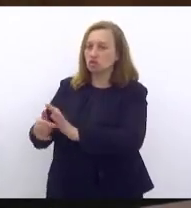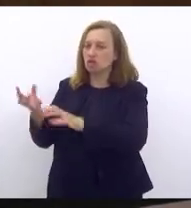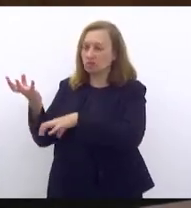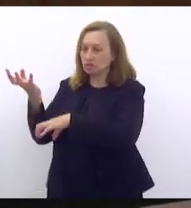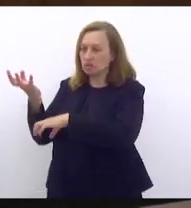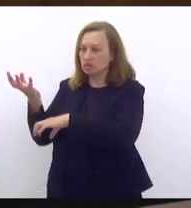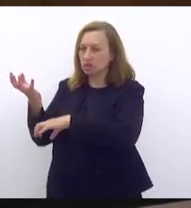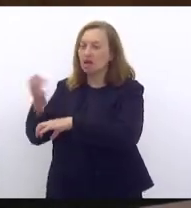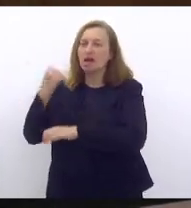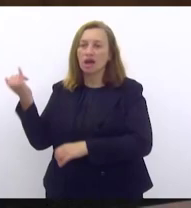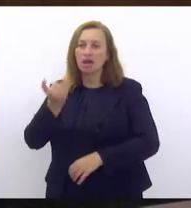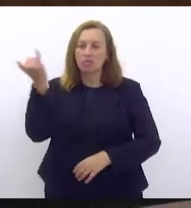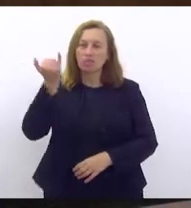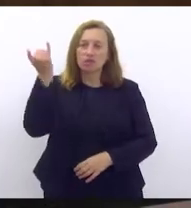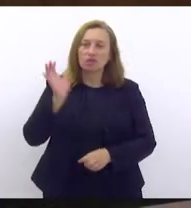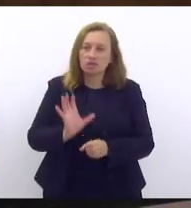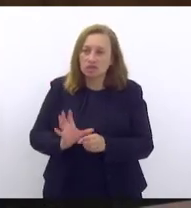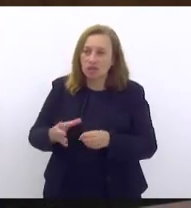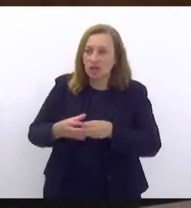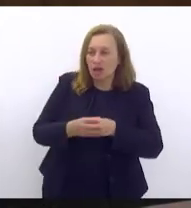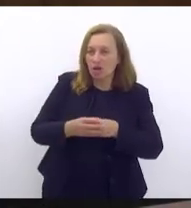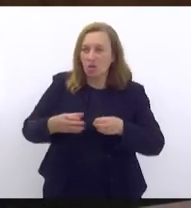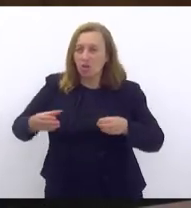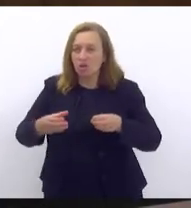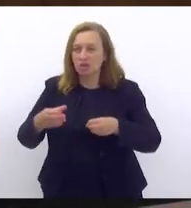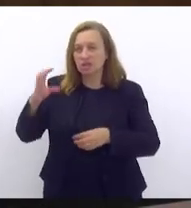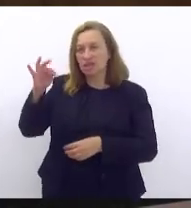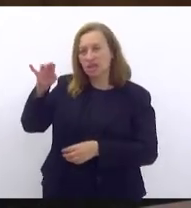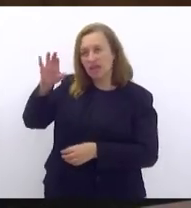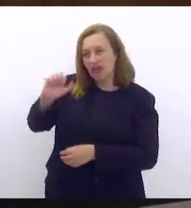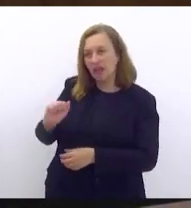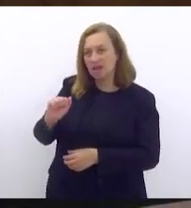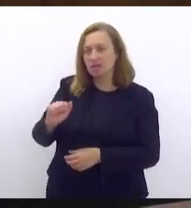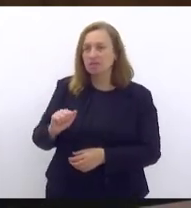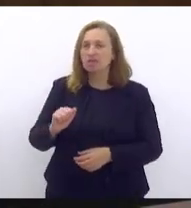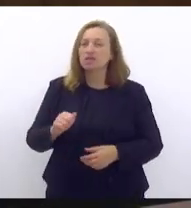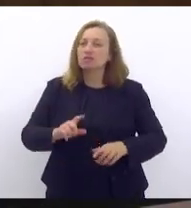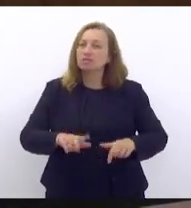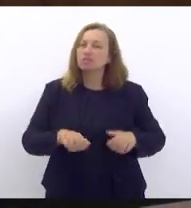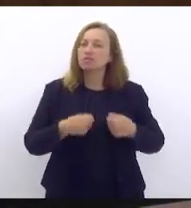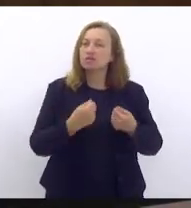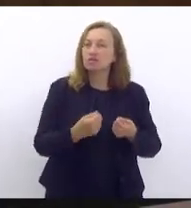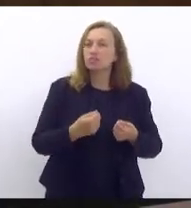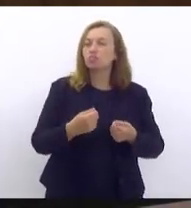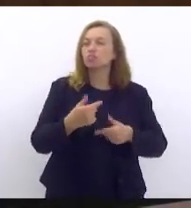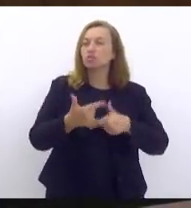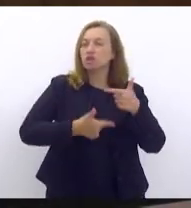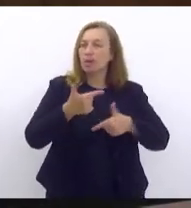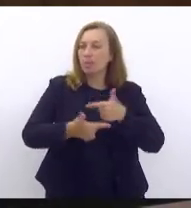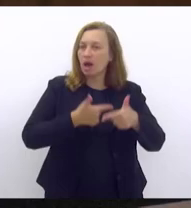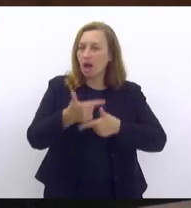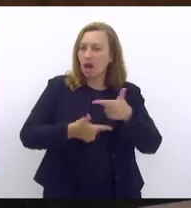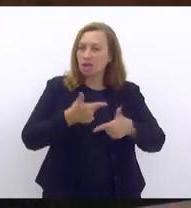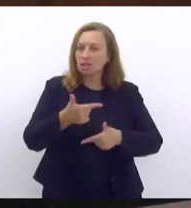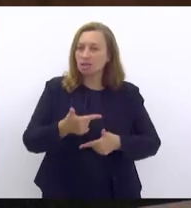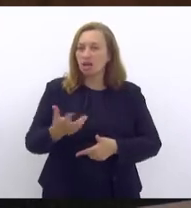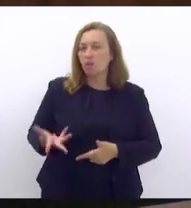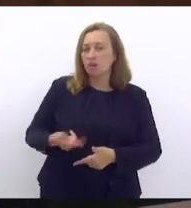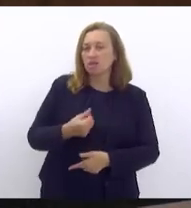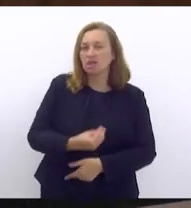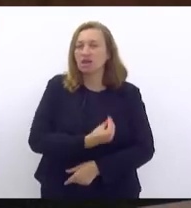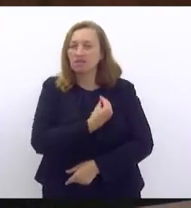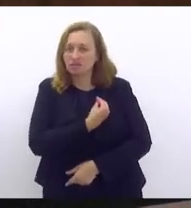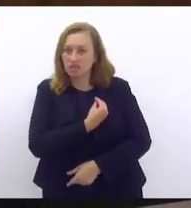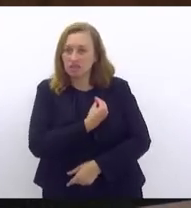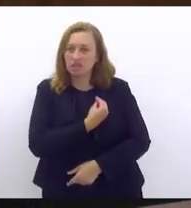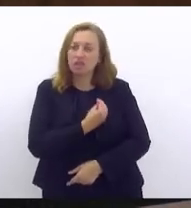do restabelecimento da cota de tela. Não apenas para garantir o emprego da força de trabalho e o estabelecimento da qualidade de vida das